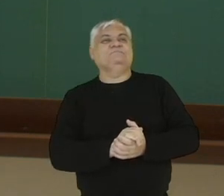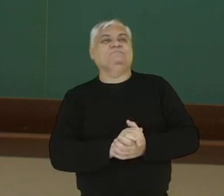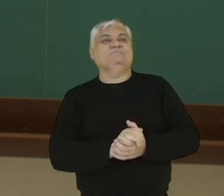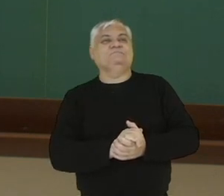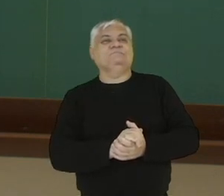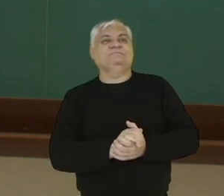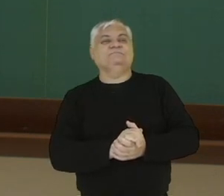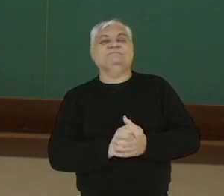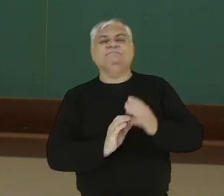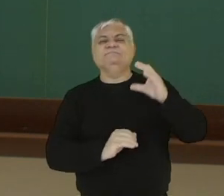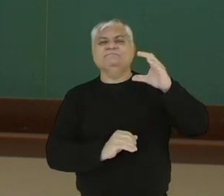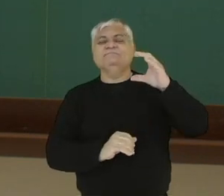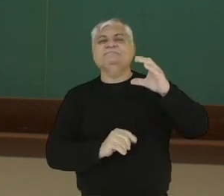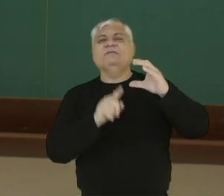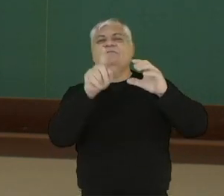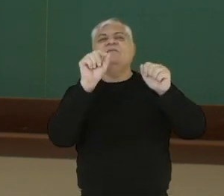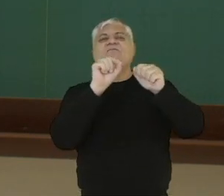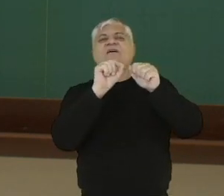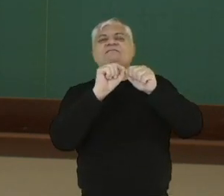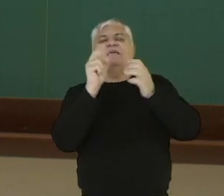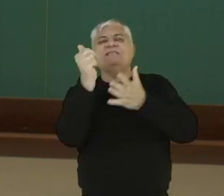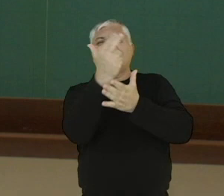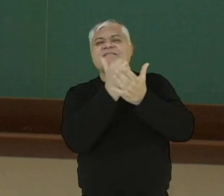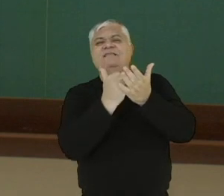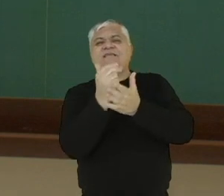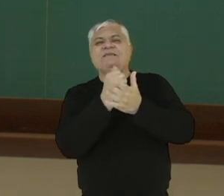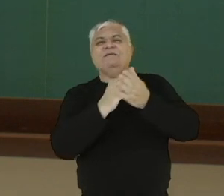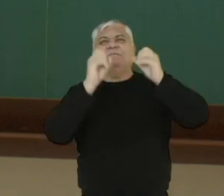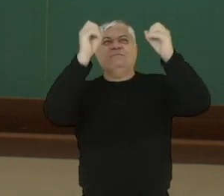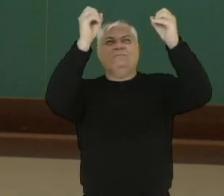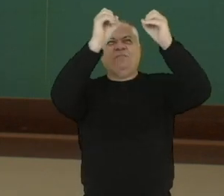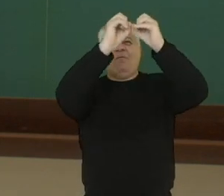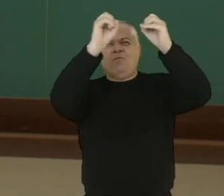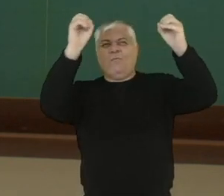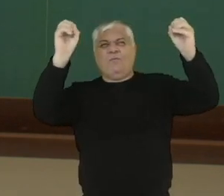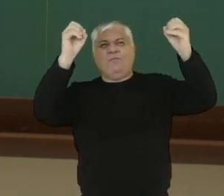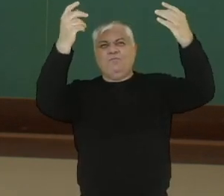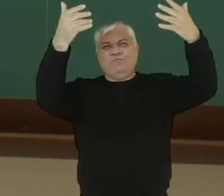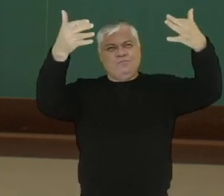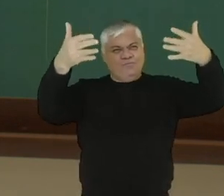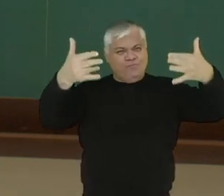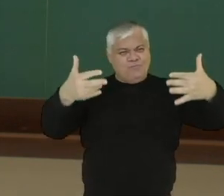Na letra C, ele pedia para construir uma árvore de possibilidades, né? Então tá aqui, ó.